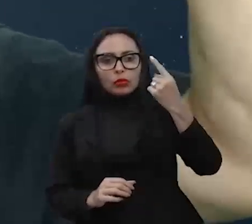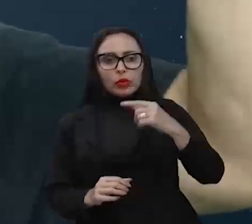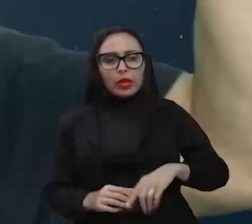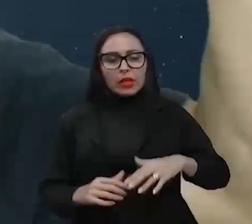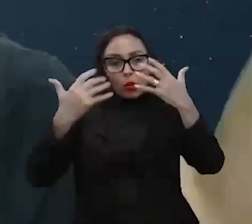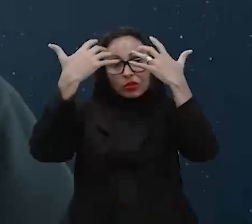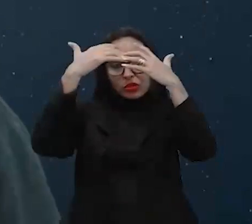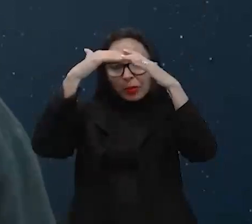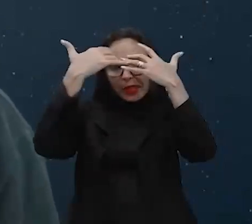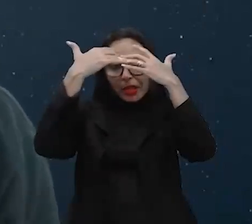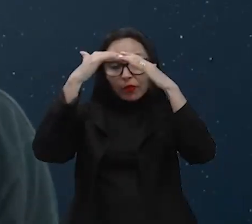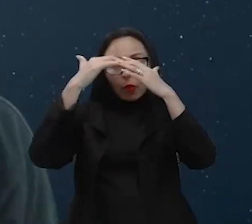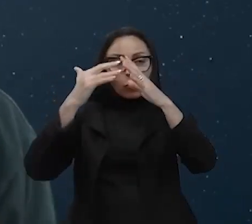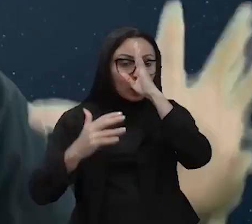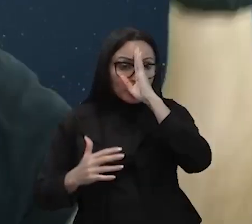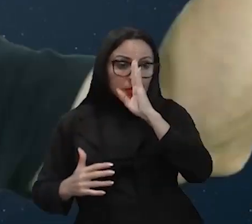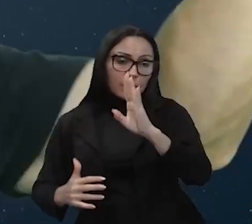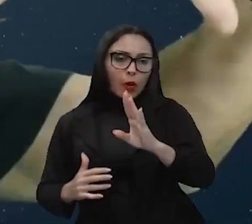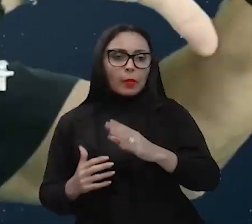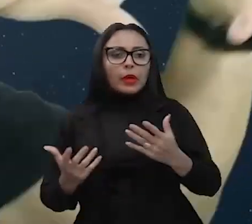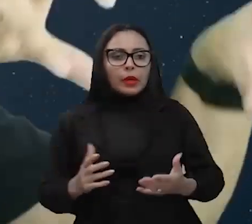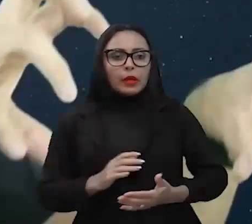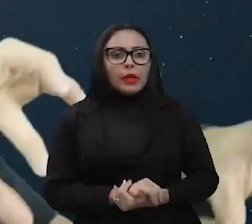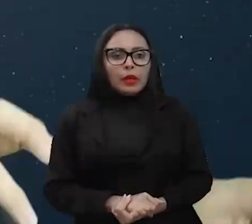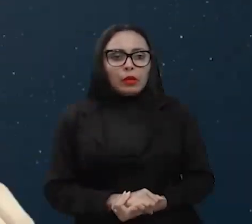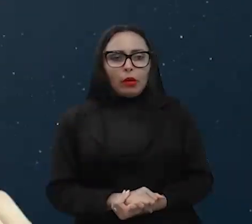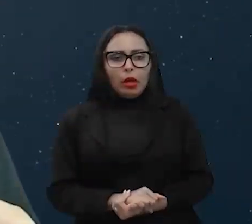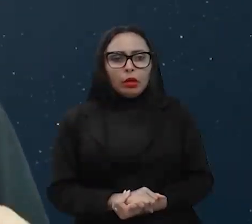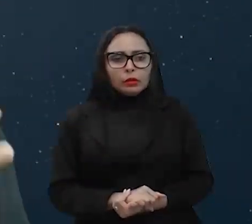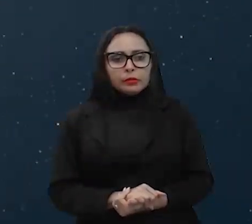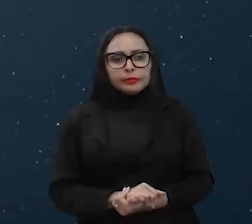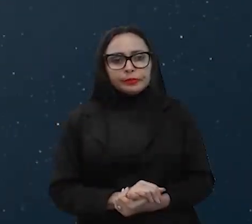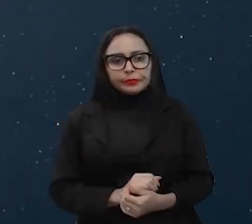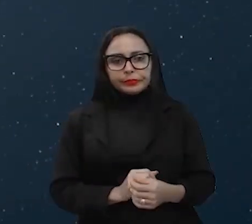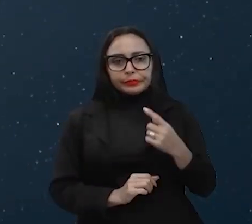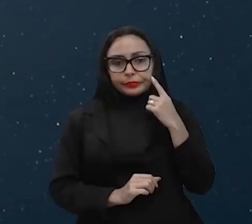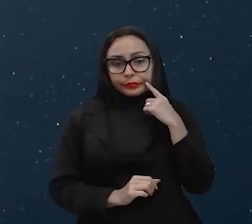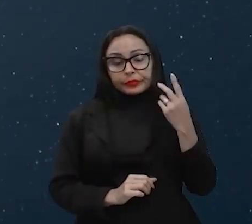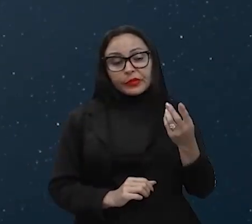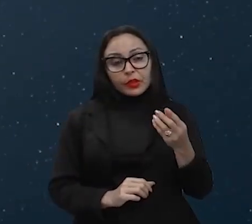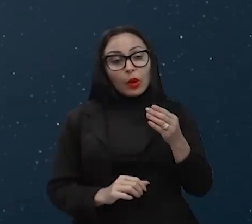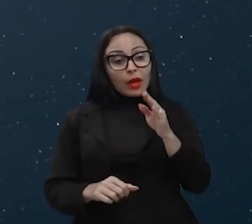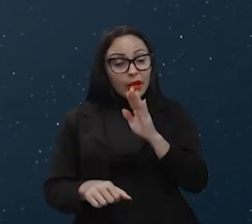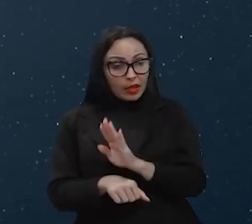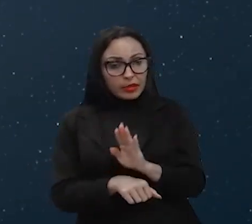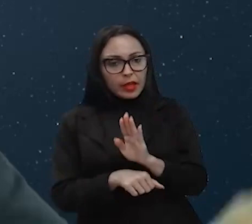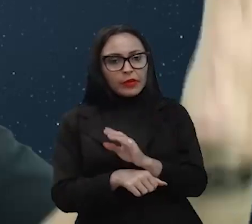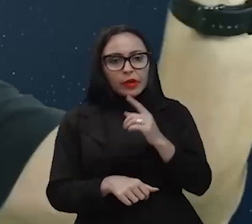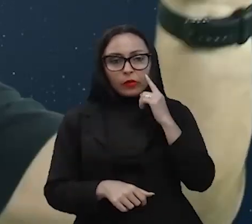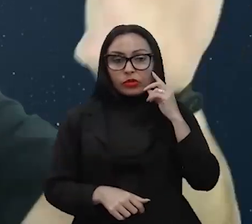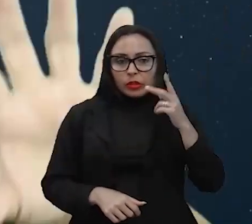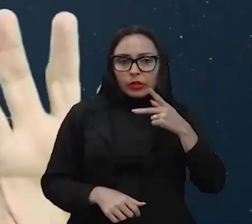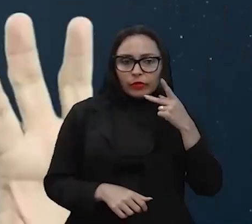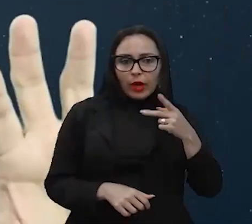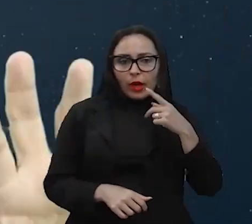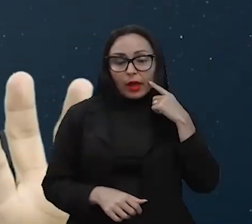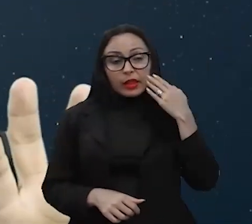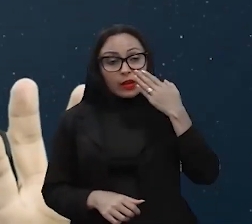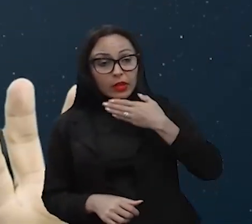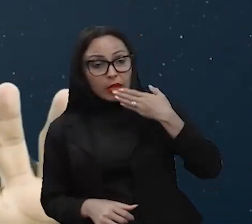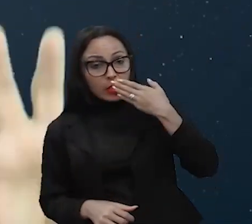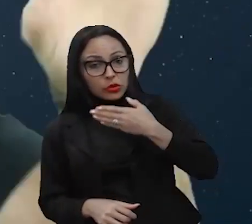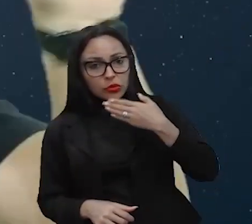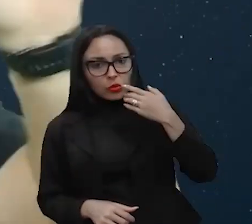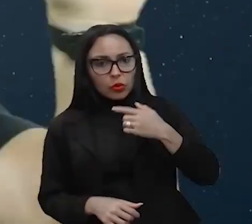Tem que ter muita glicose lá para queimar. Então eu tenho que tirar das reservas e olhe, quando a gente fala de reserva de açúcar, é músculo e fígado,